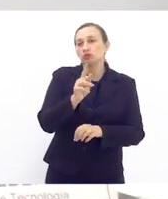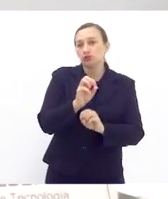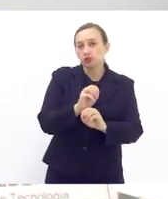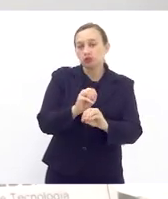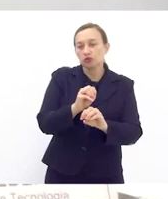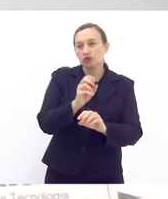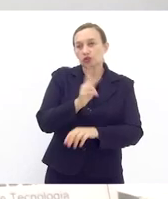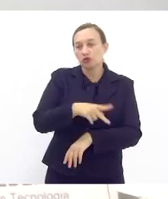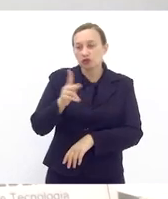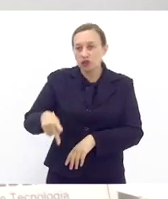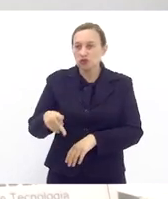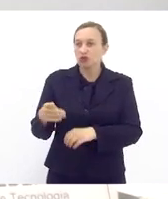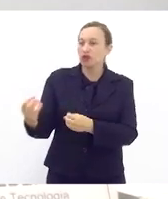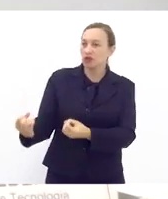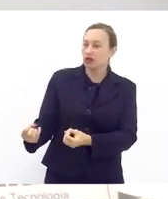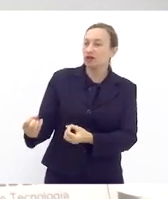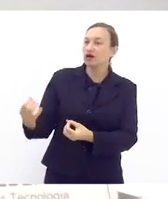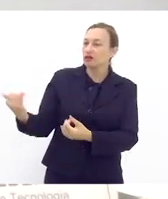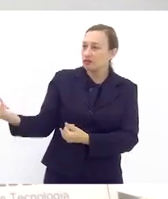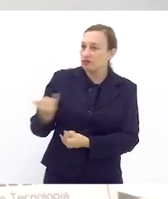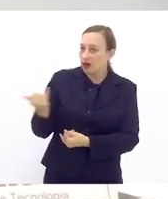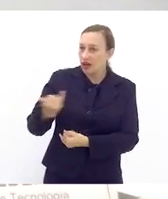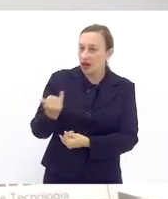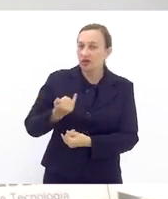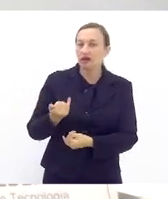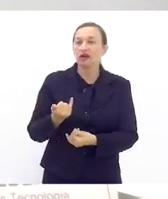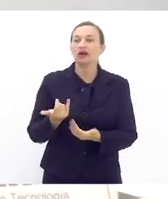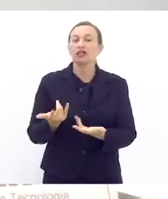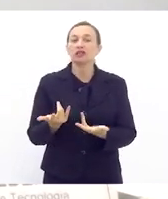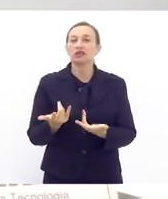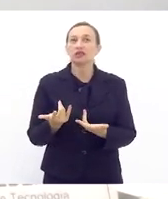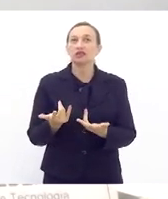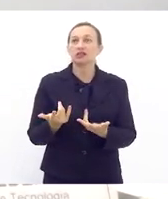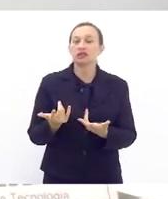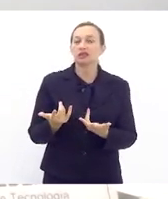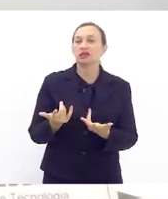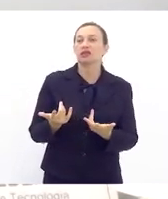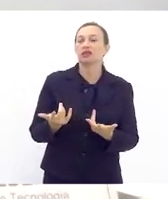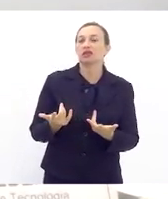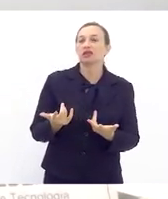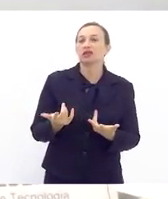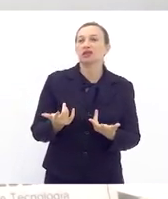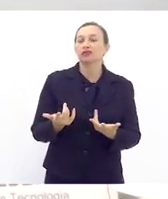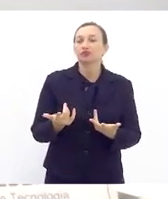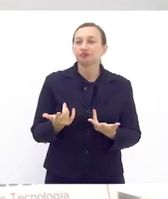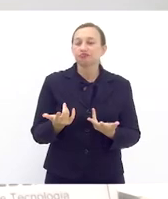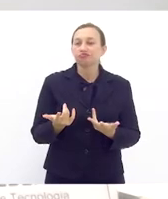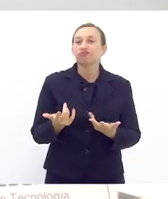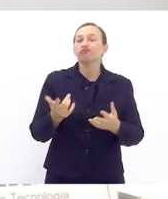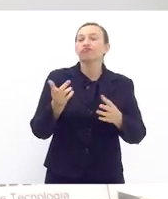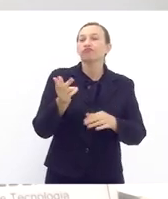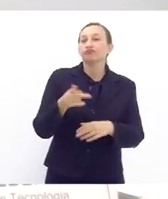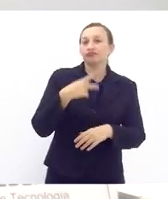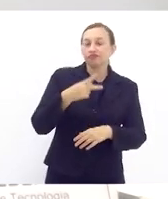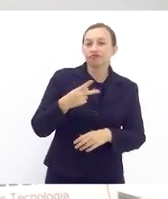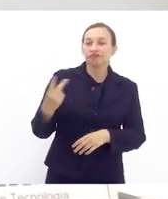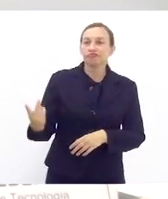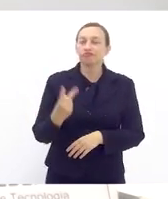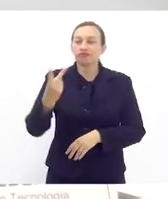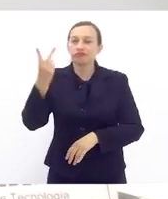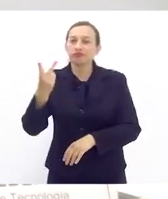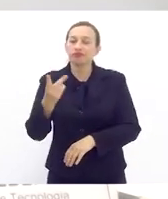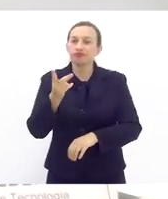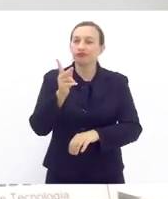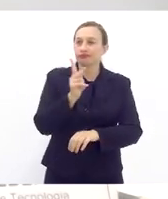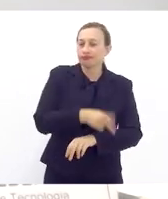nós precisamos focar nessa valorização dos profissionais de educação e uma outra